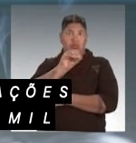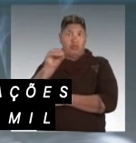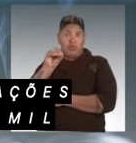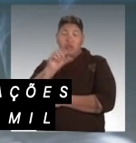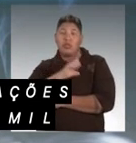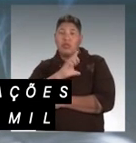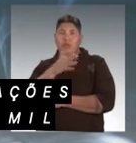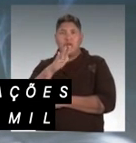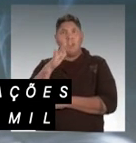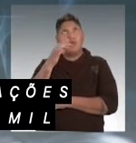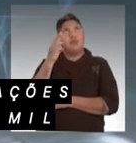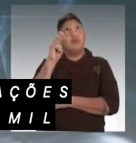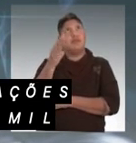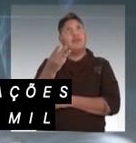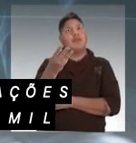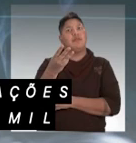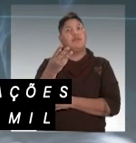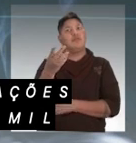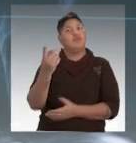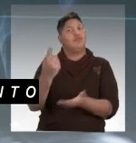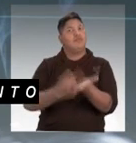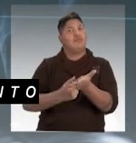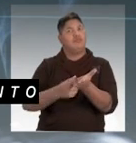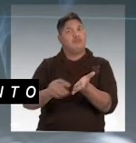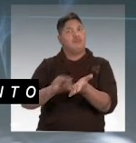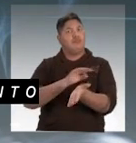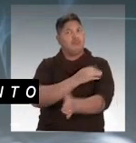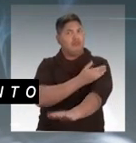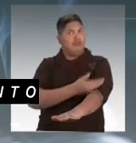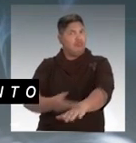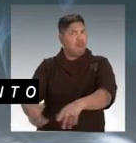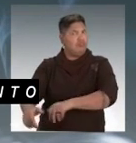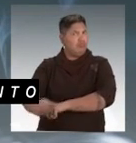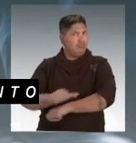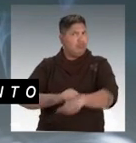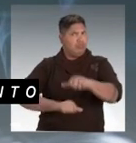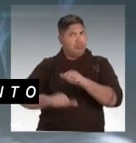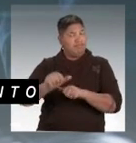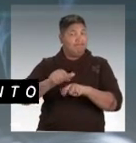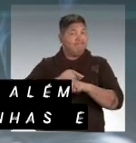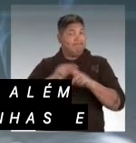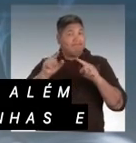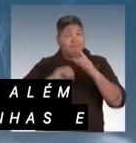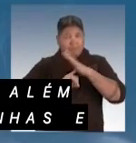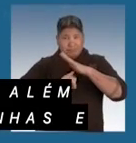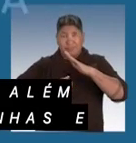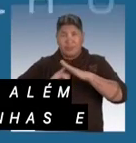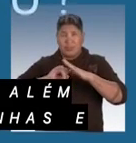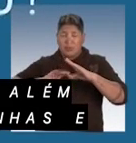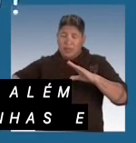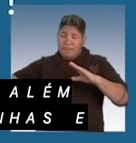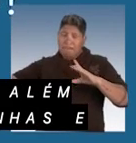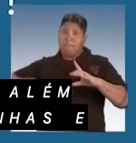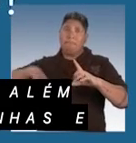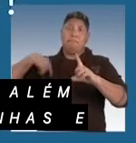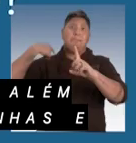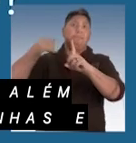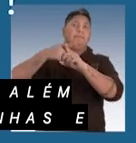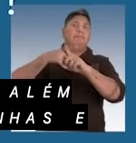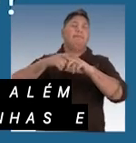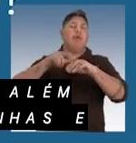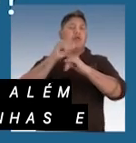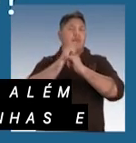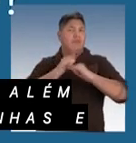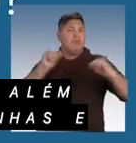ações e firmou cerca de 3 mil termos de ajustamento de conduta. Mas o órgão tem ido além e investido